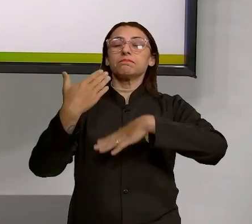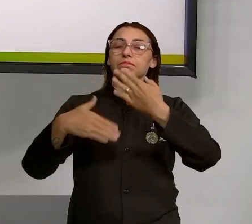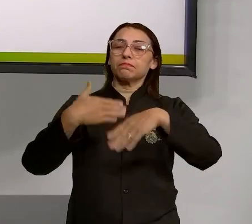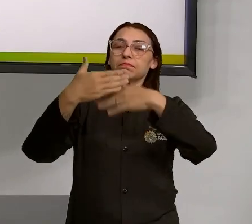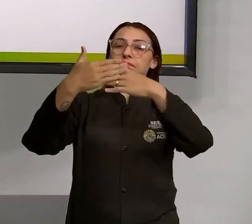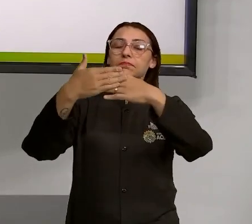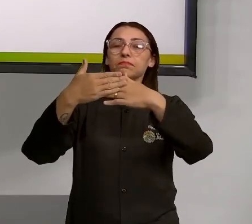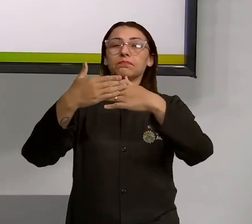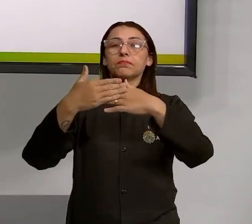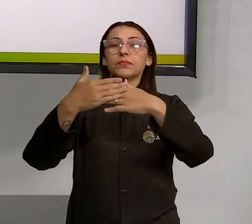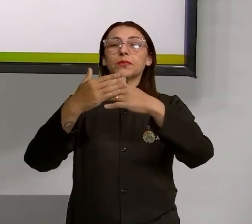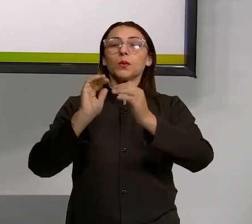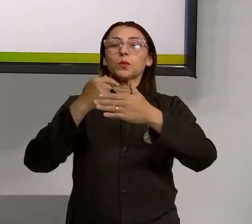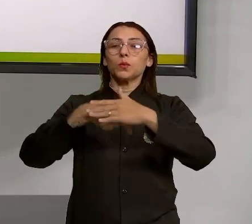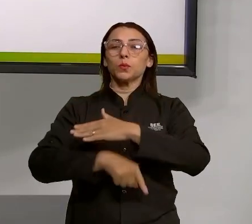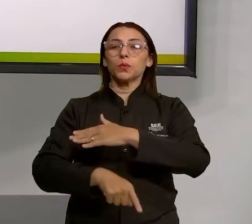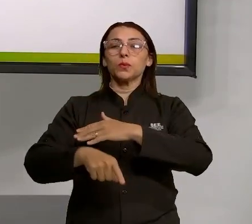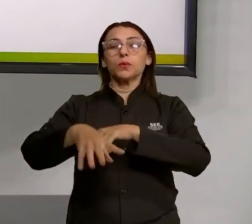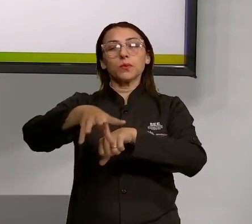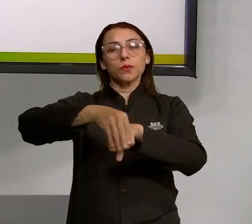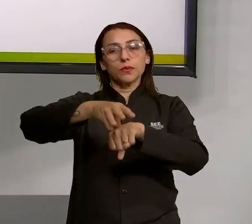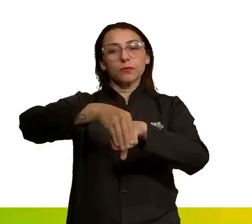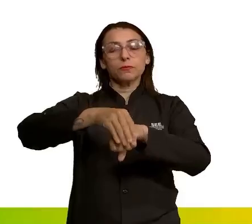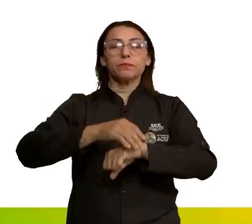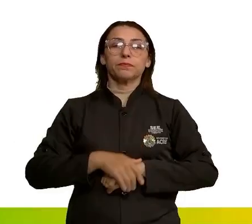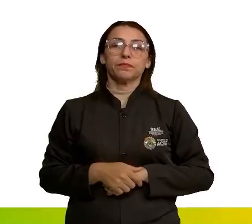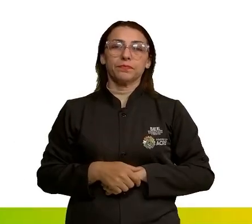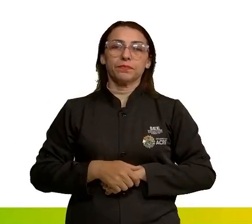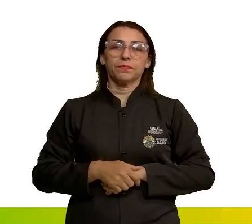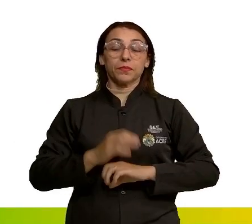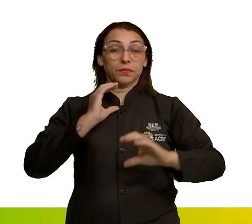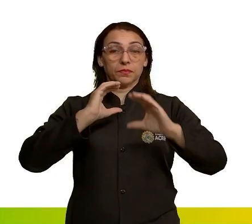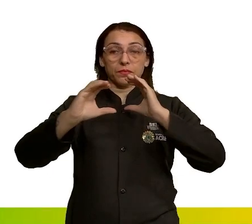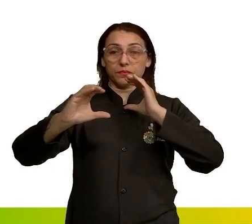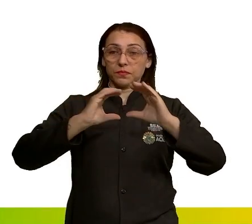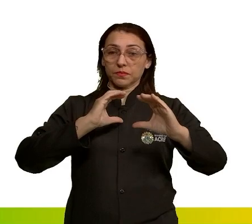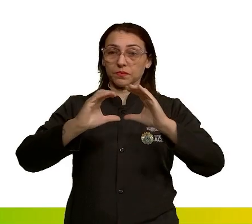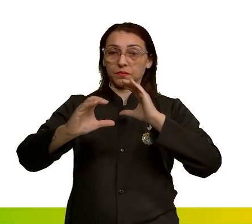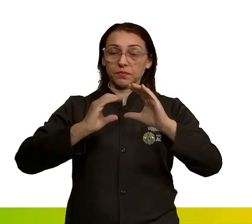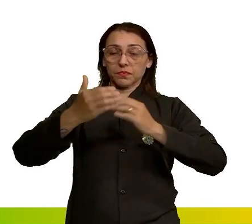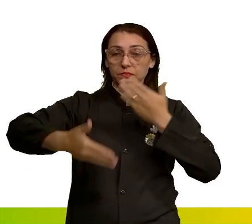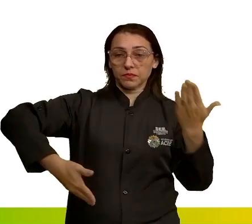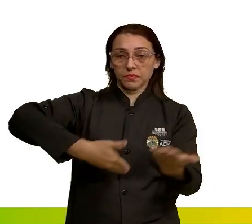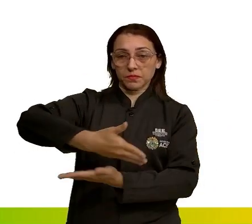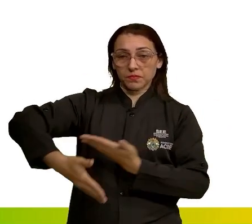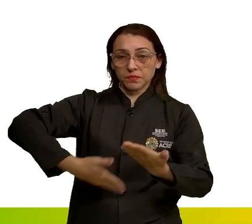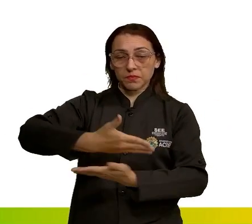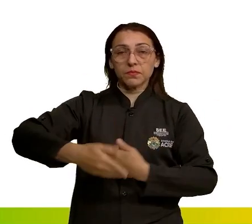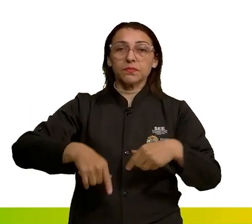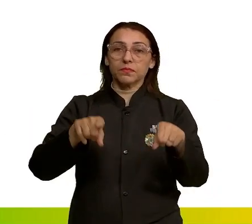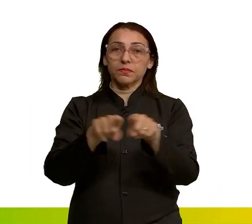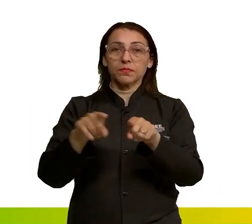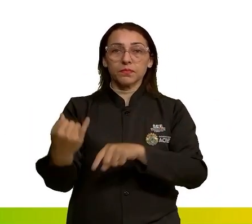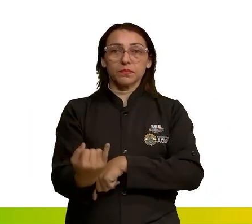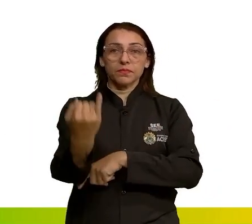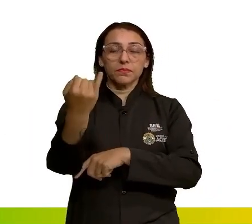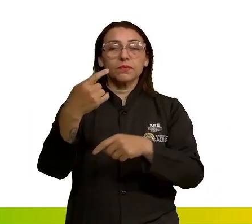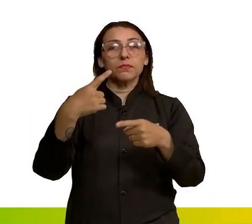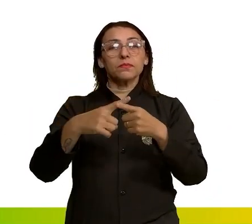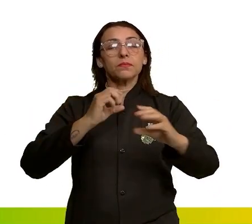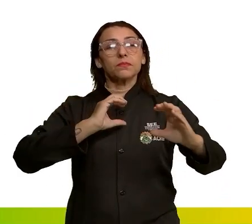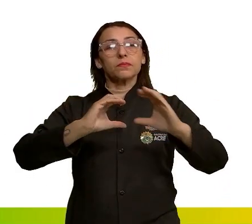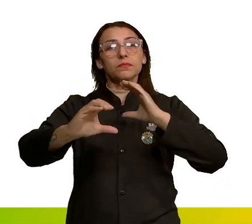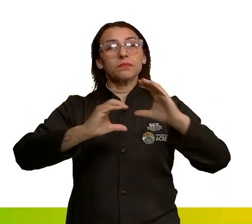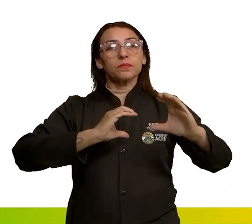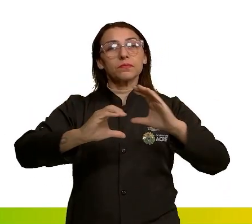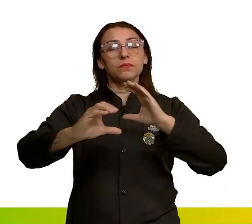desenvolver e difundir o conhecimento. Comunicação e interação é outra coisa importante, porque a